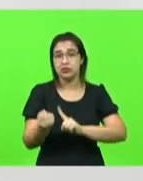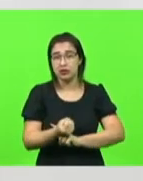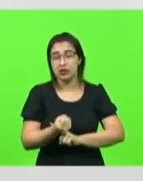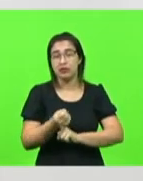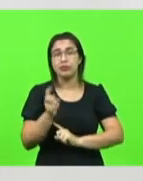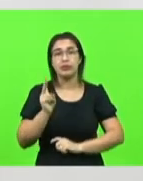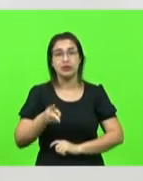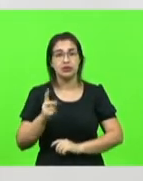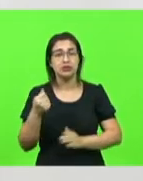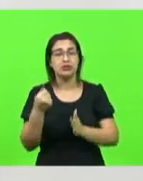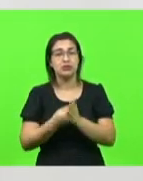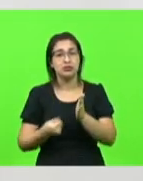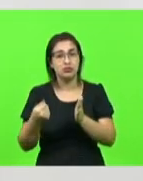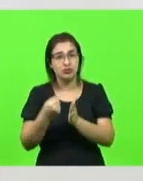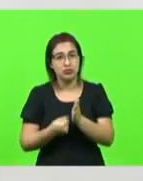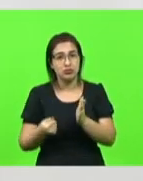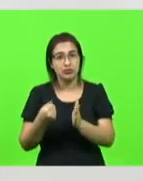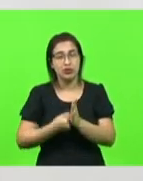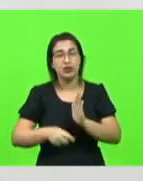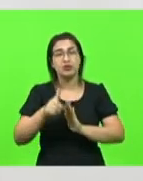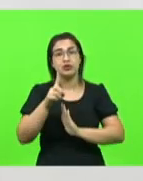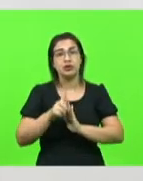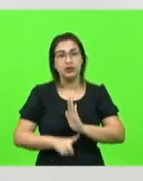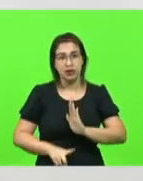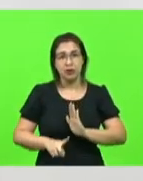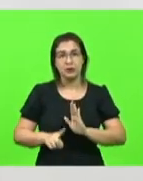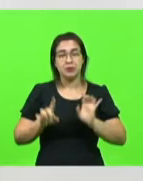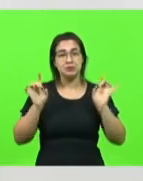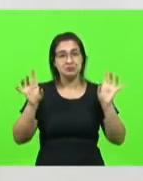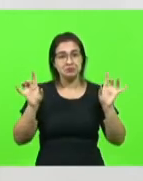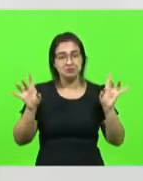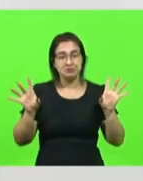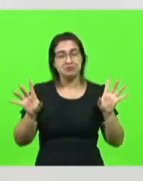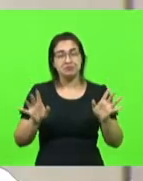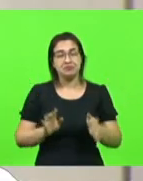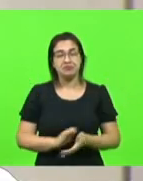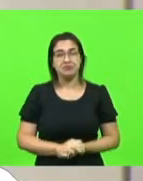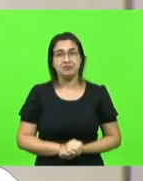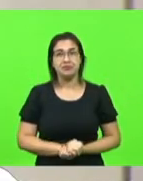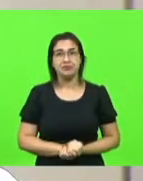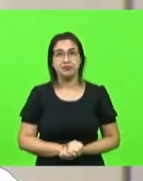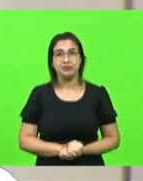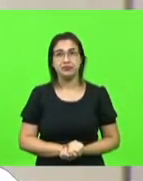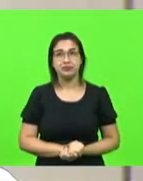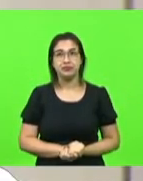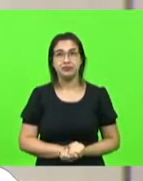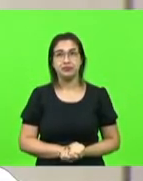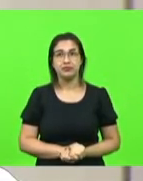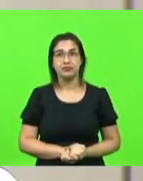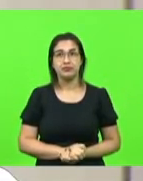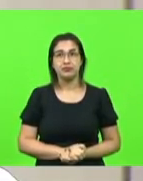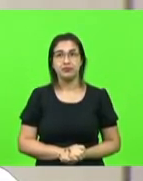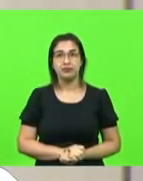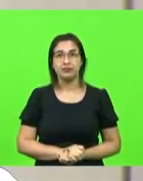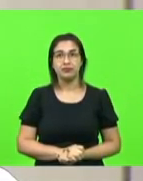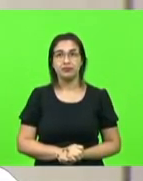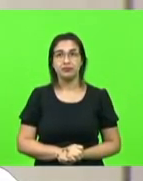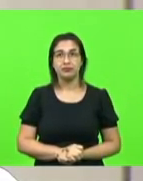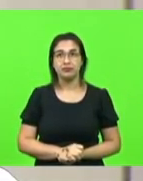para defender um direito sagrado, que é a nossa liberdade. Muito obrigado, senhor presidente. Obrigado, deputado Felipe Estevam.